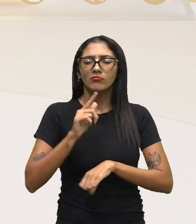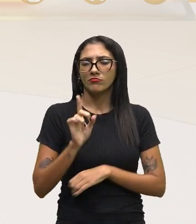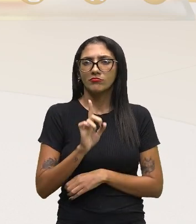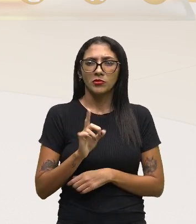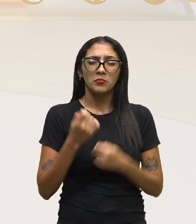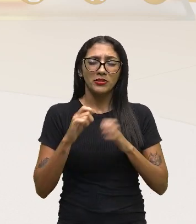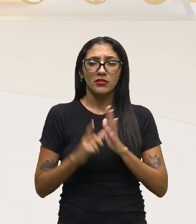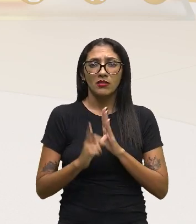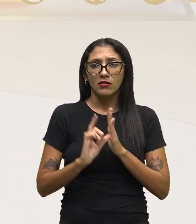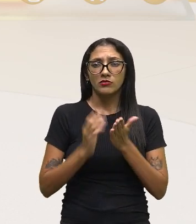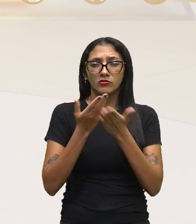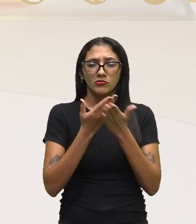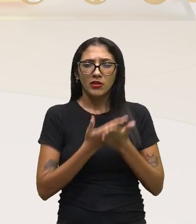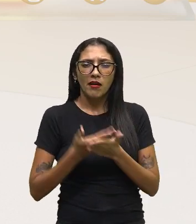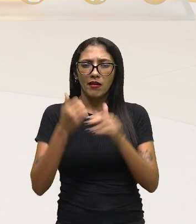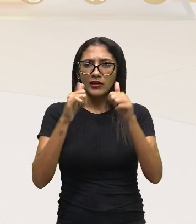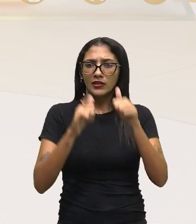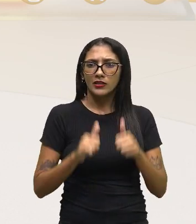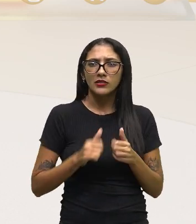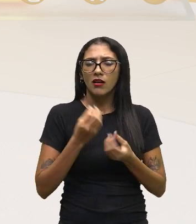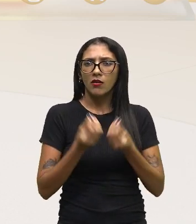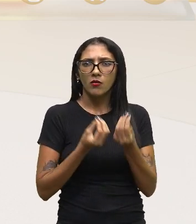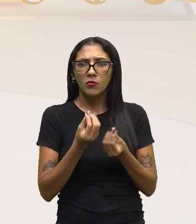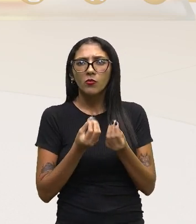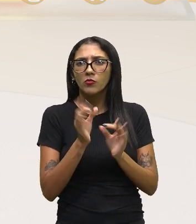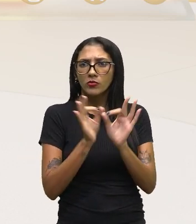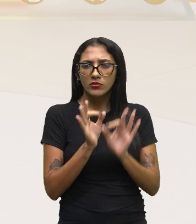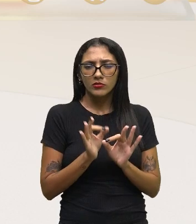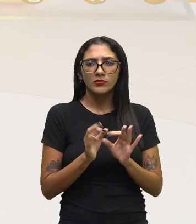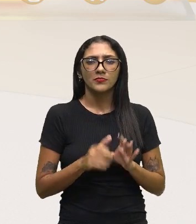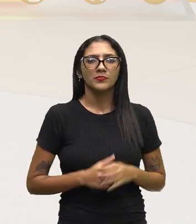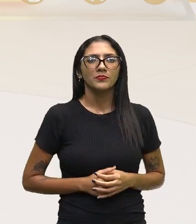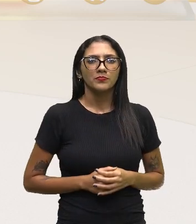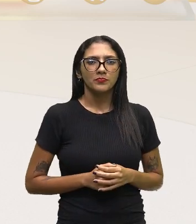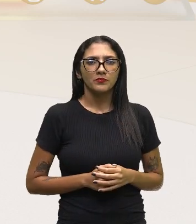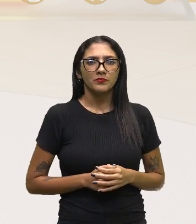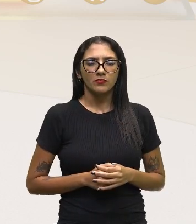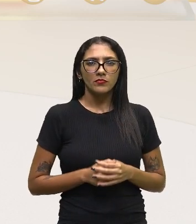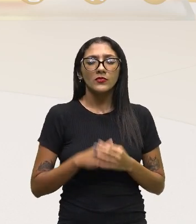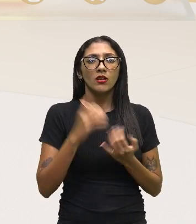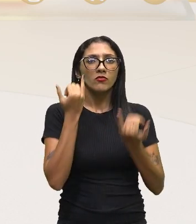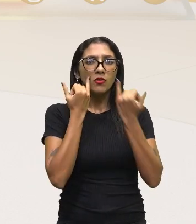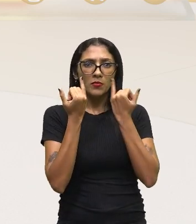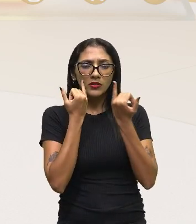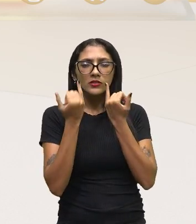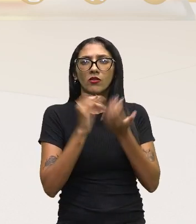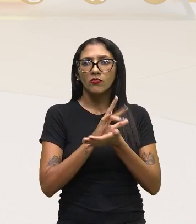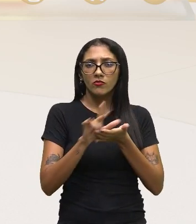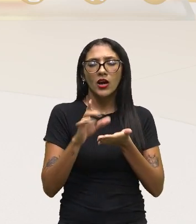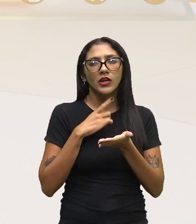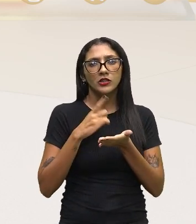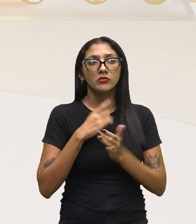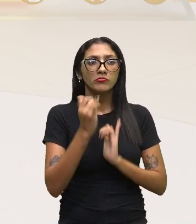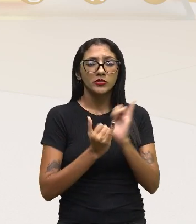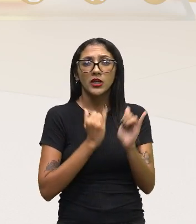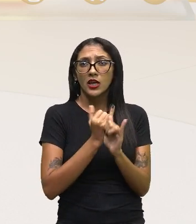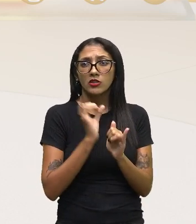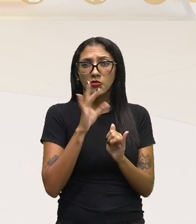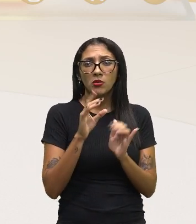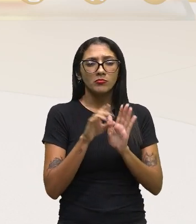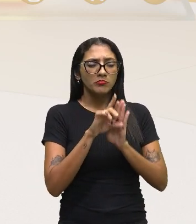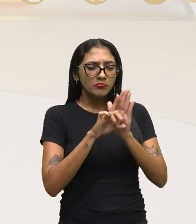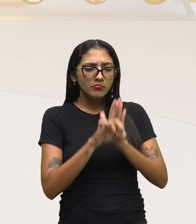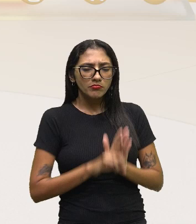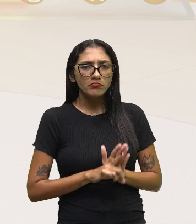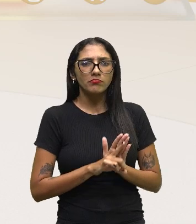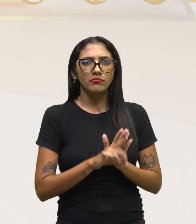que estudar, você tem que analisar o comportamento dele. Várias informações estão disponíveis aí na internet, detalhadas